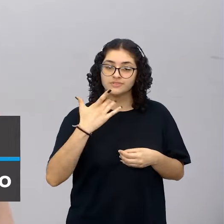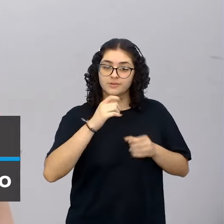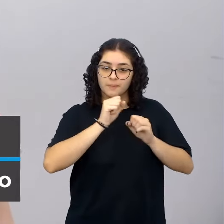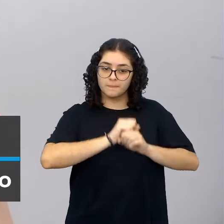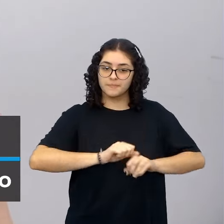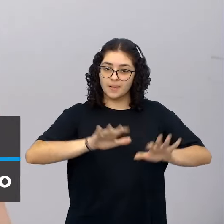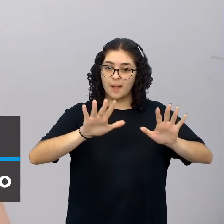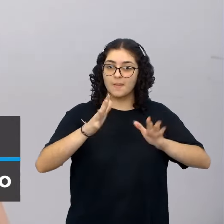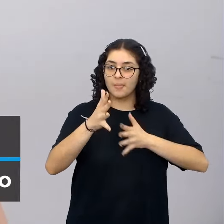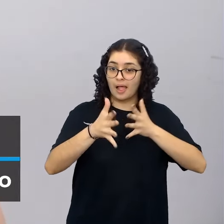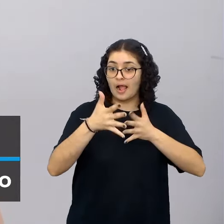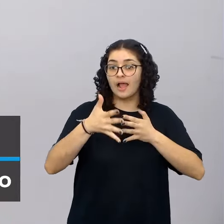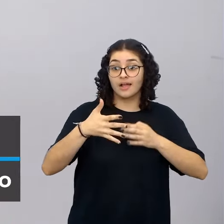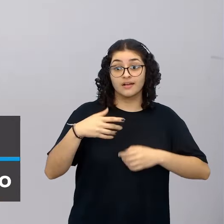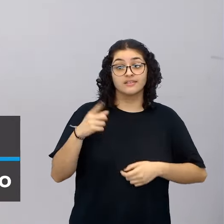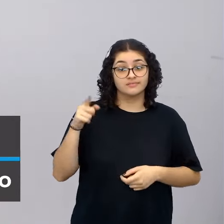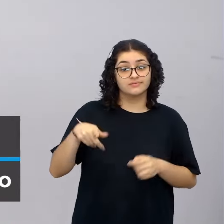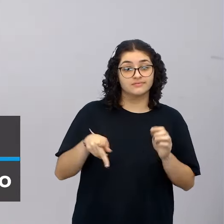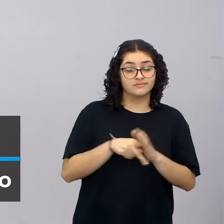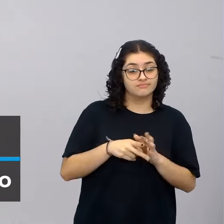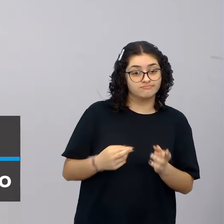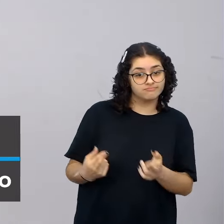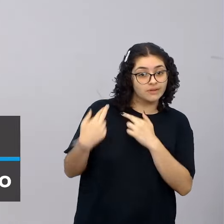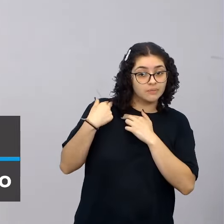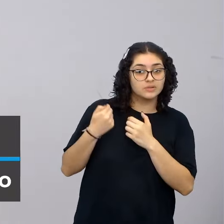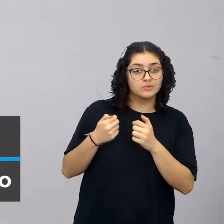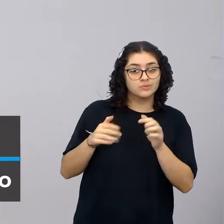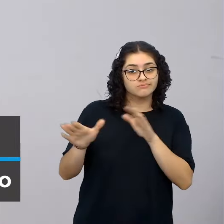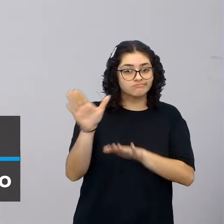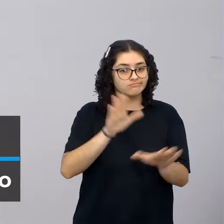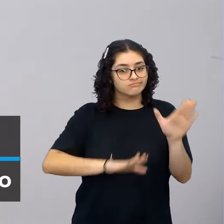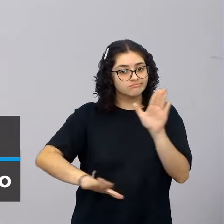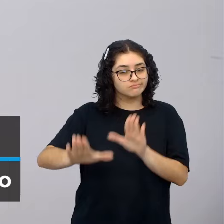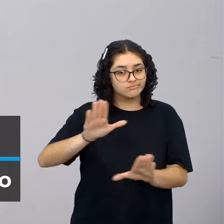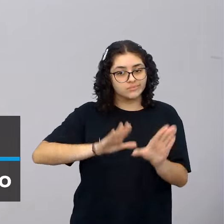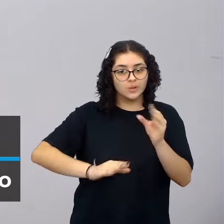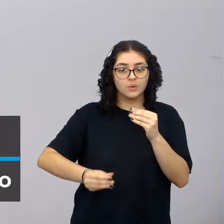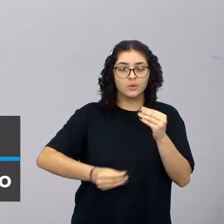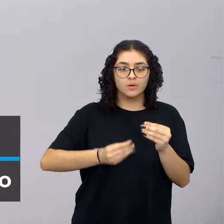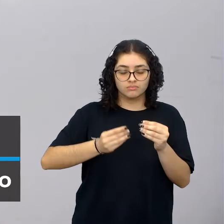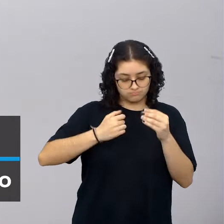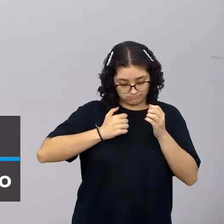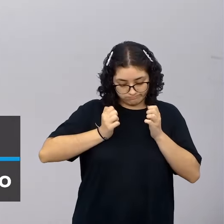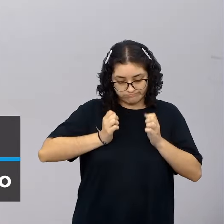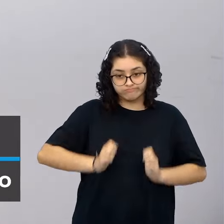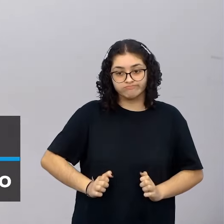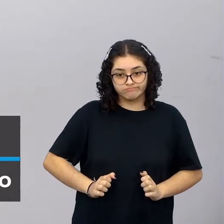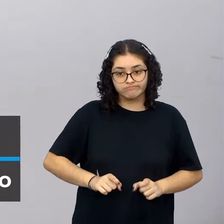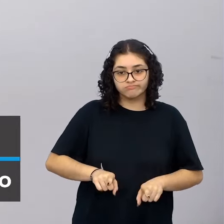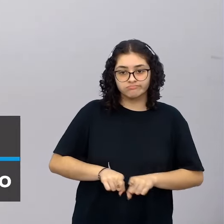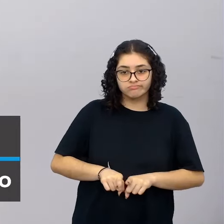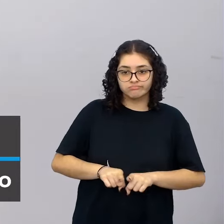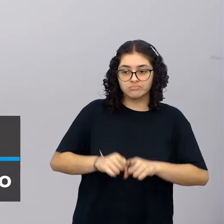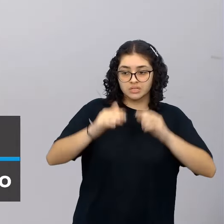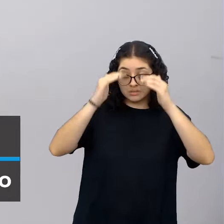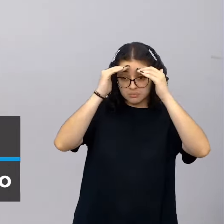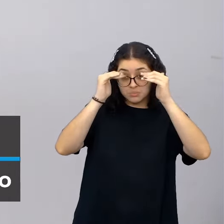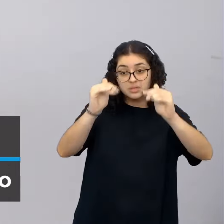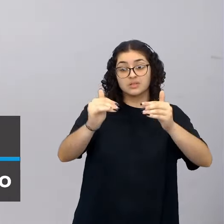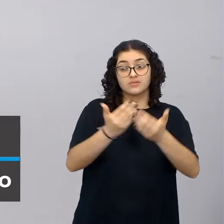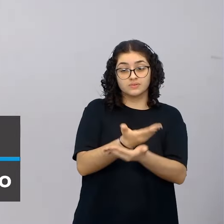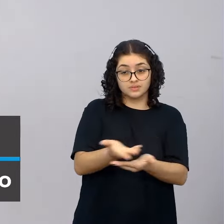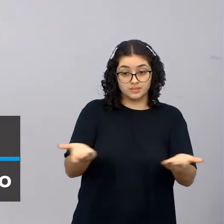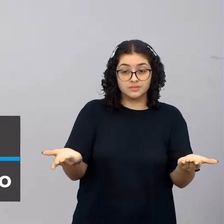grande responsabilidade, né, de ter um máximo de cuidado no sentido de ser ética com vocês, de ser respeitosa com